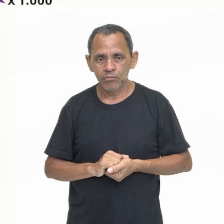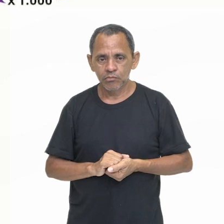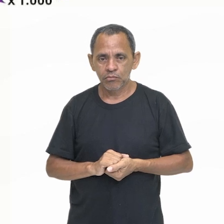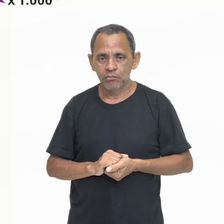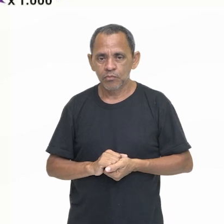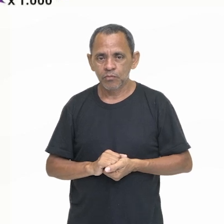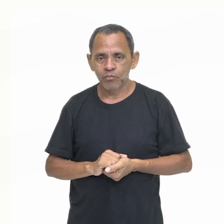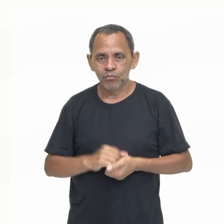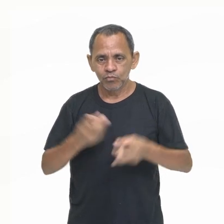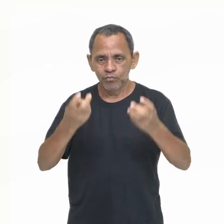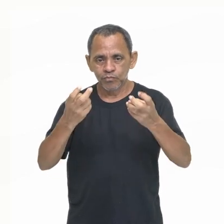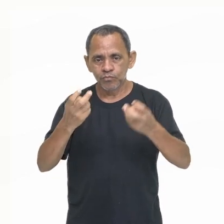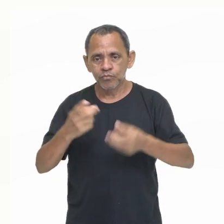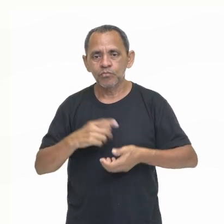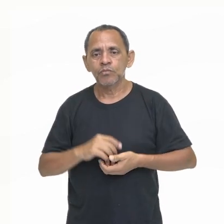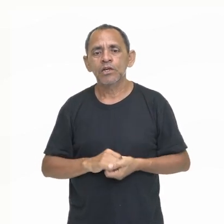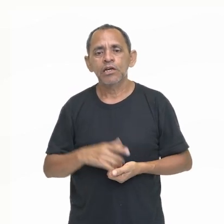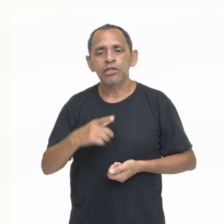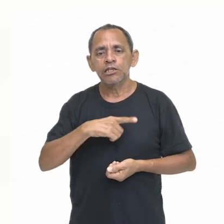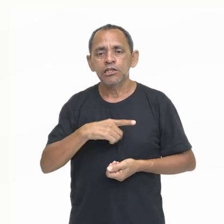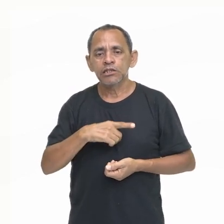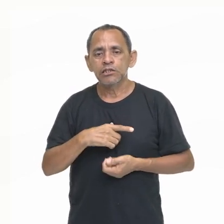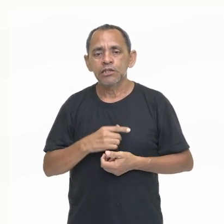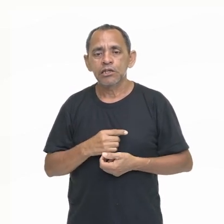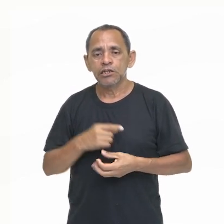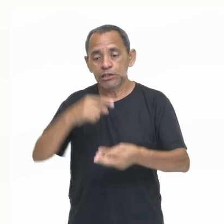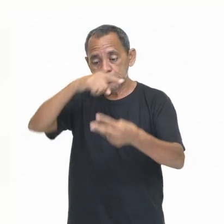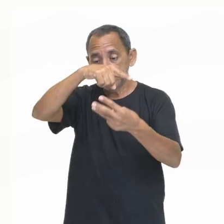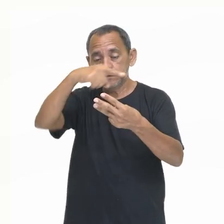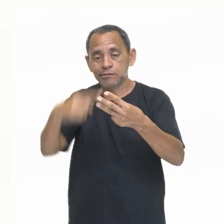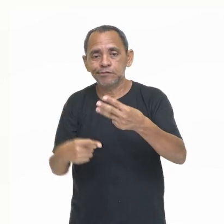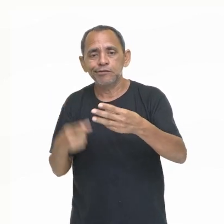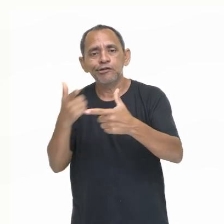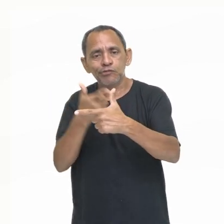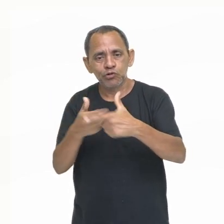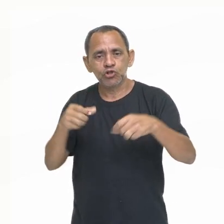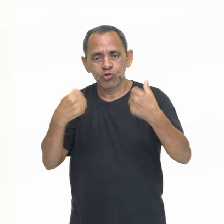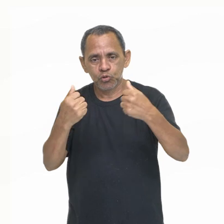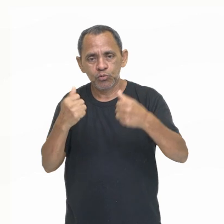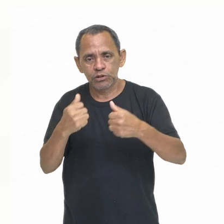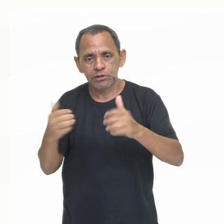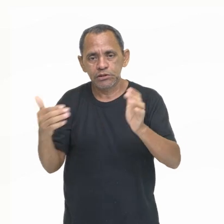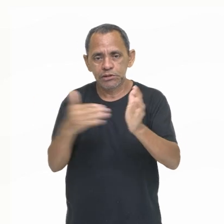1000, tá? Então vamos pegar aqui